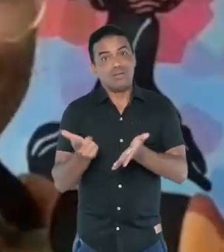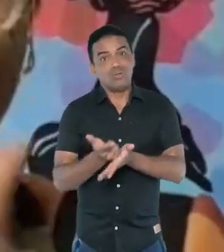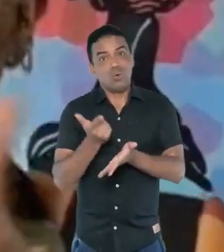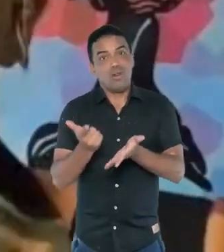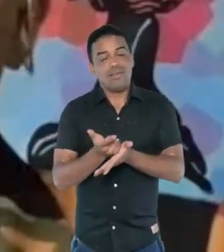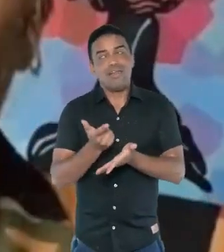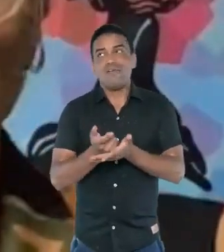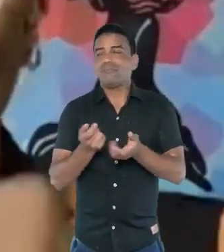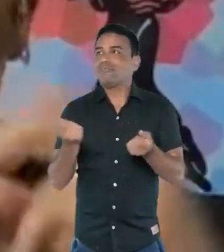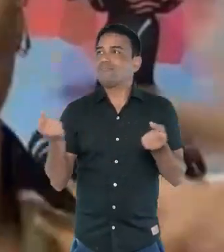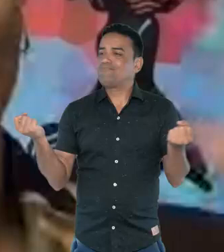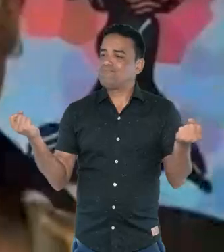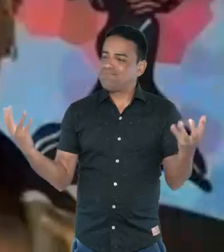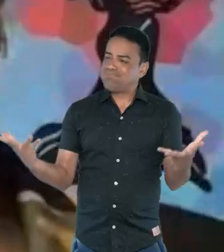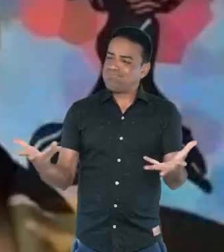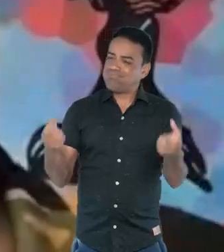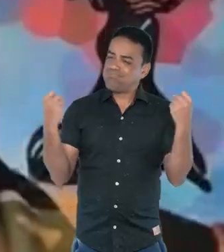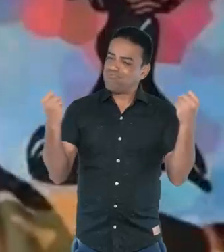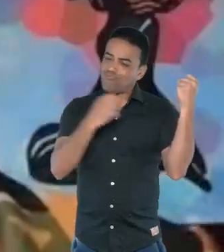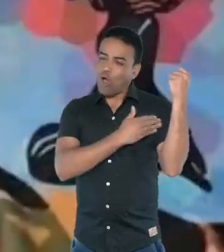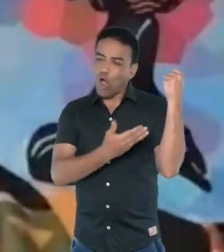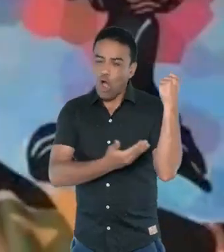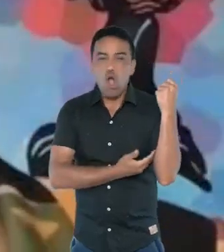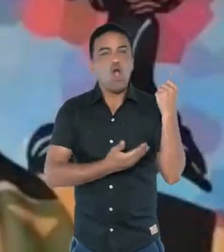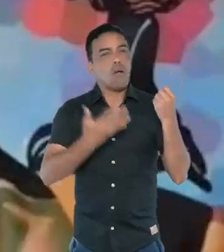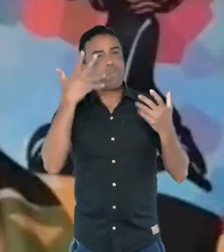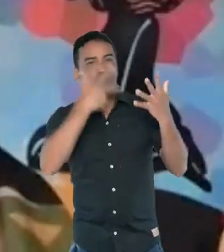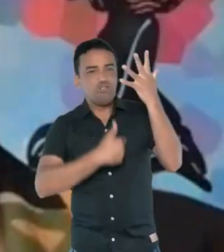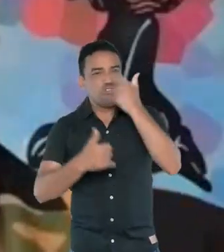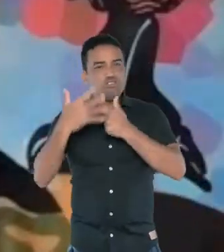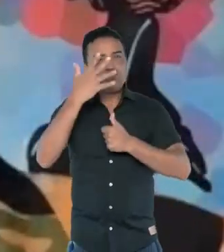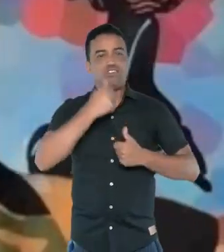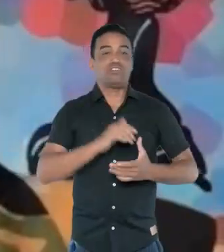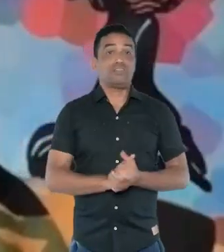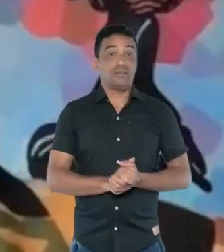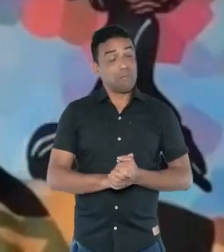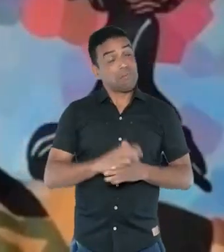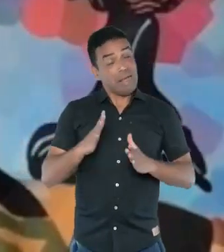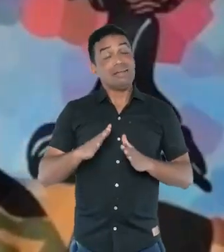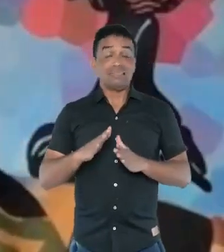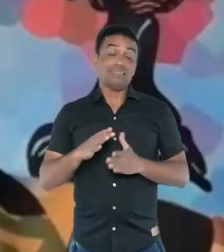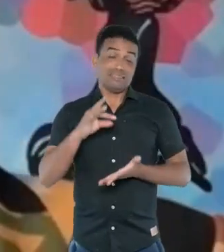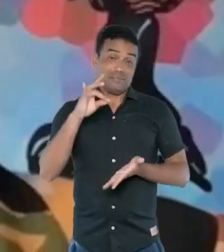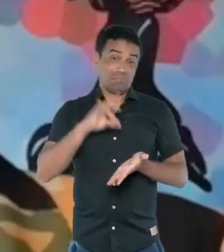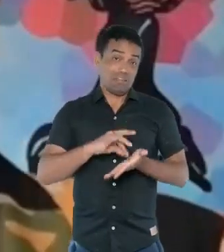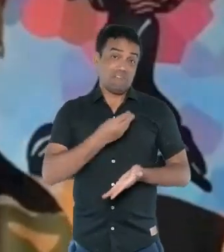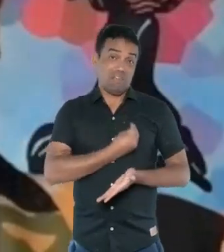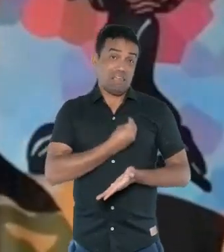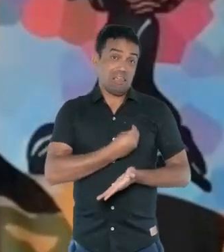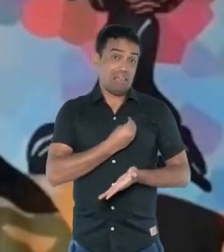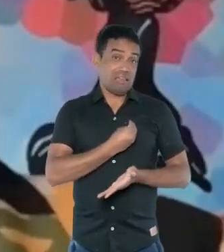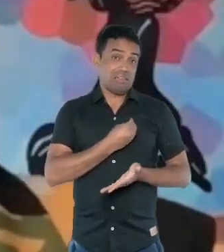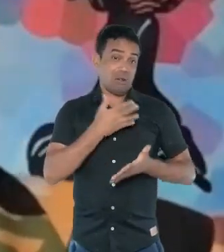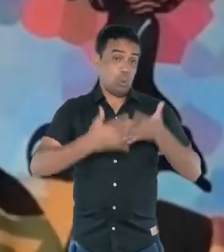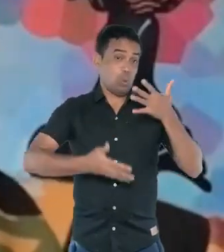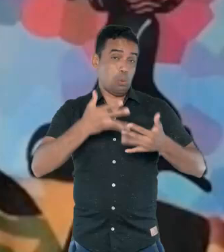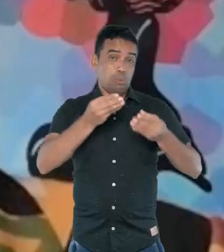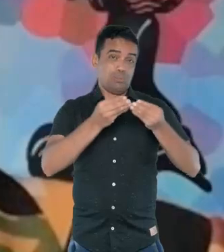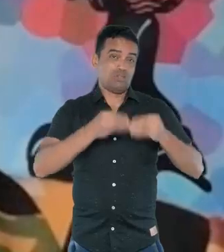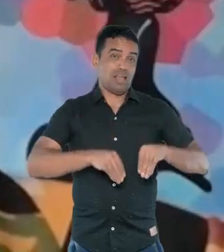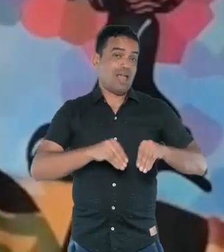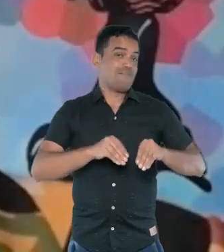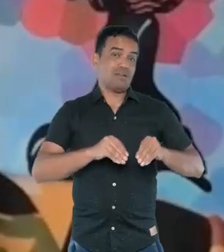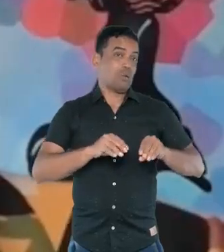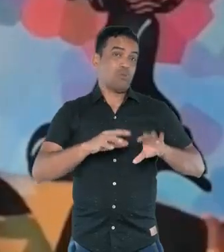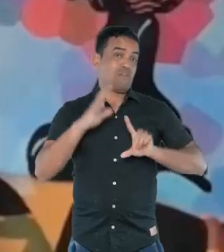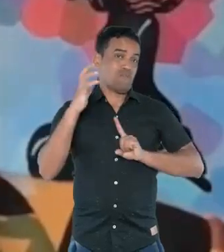via potente, bonita, fazendo muitas coisas, mesmo que a realidade que estava à minha volta, essa não era a mensagem que era